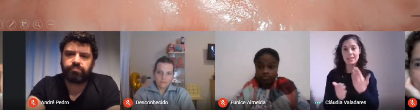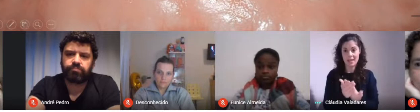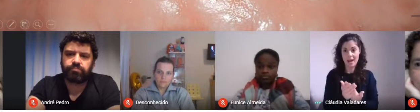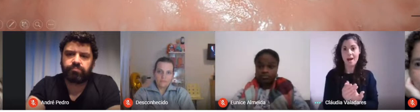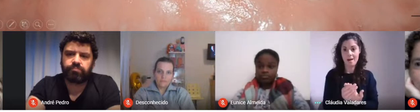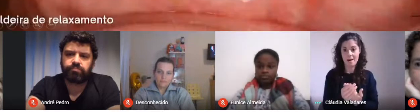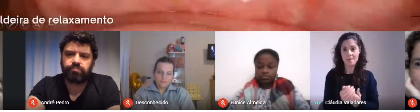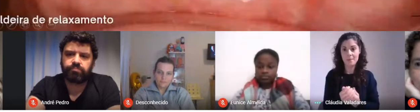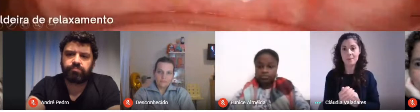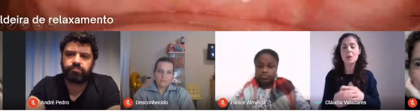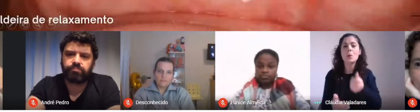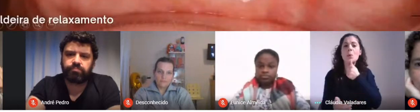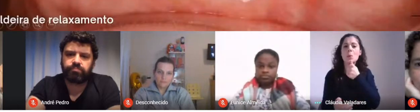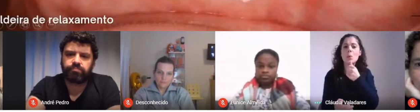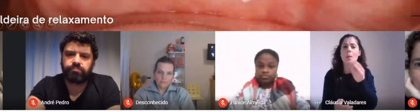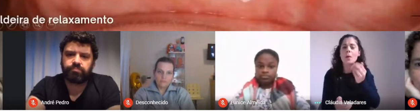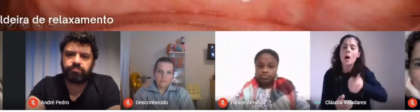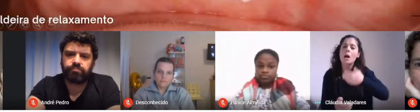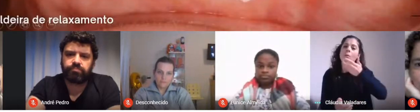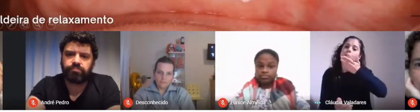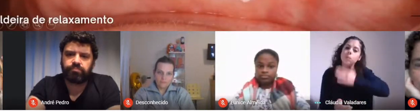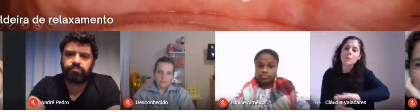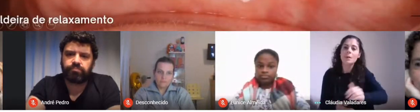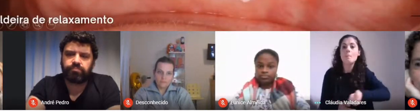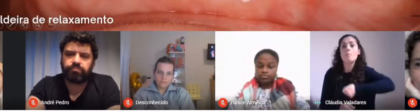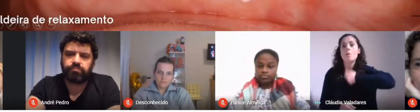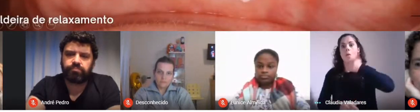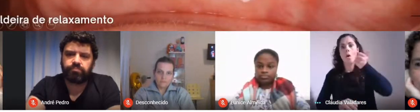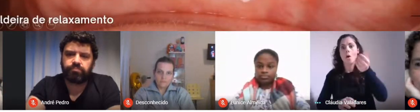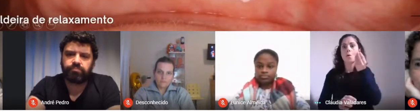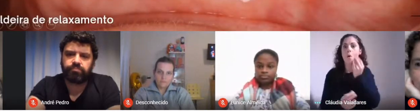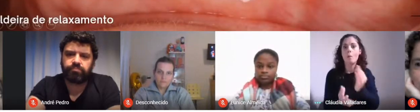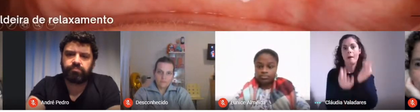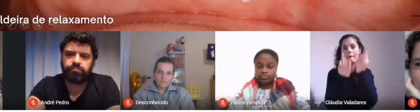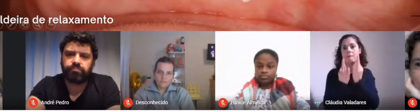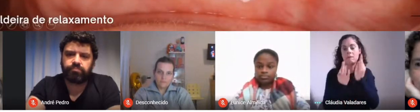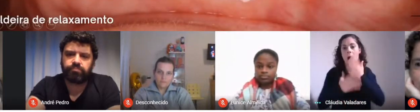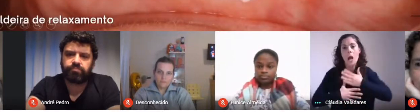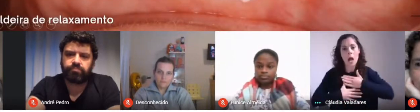Para melhorar e para não causar tanta dor,